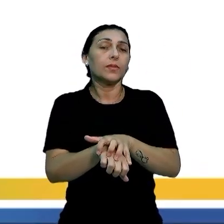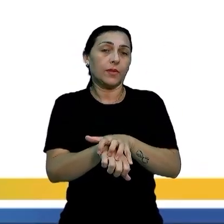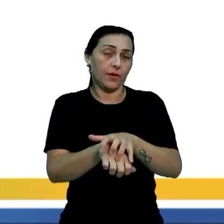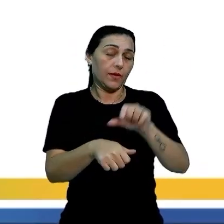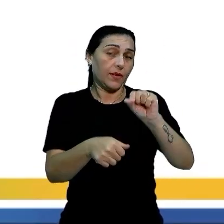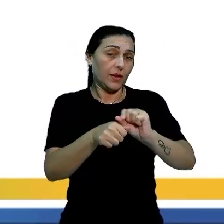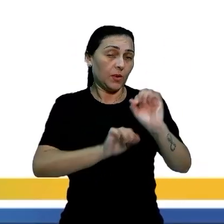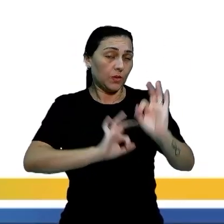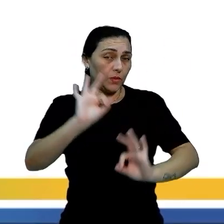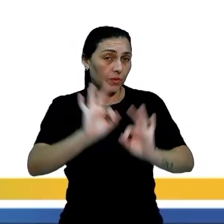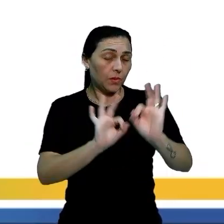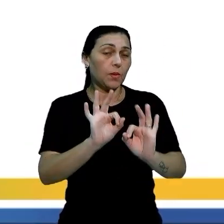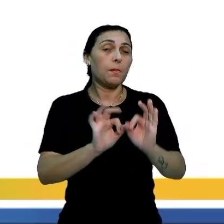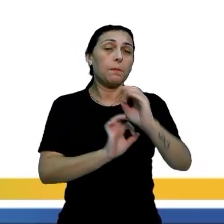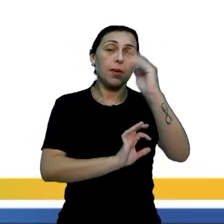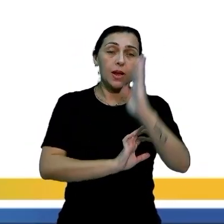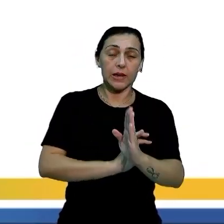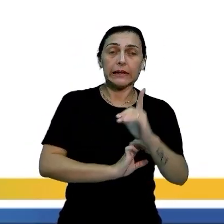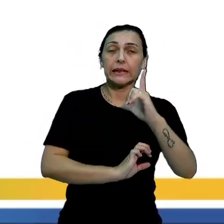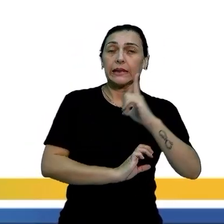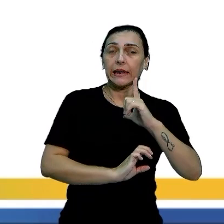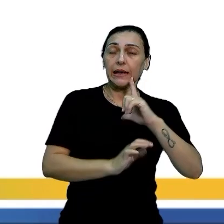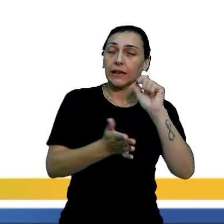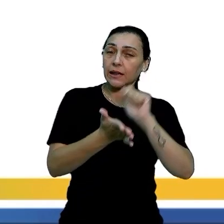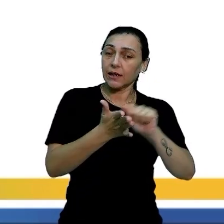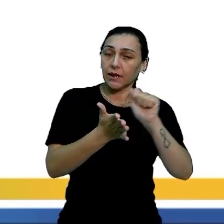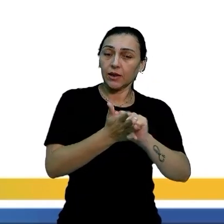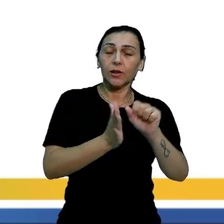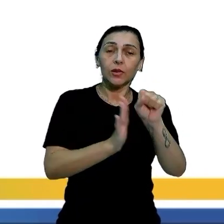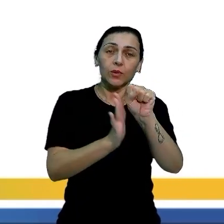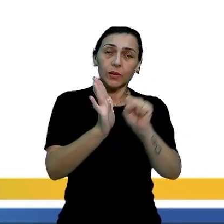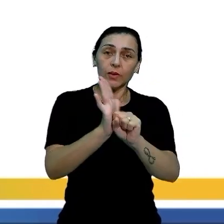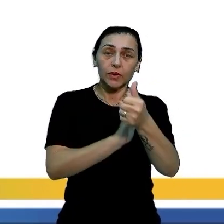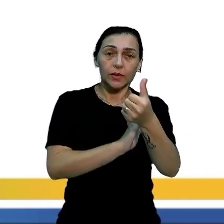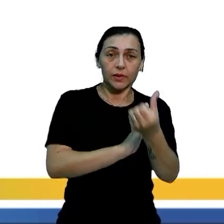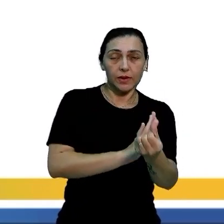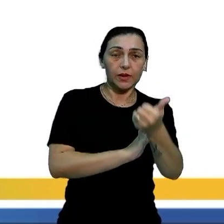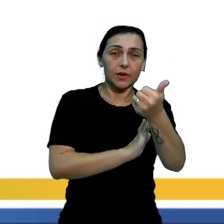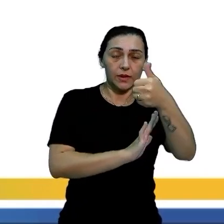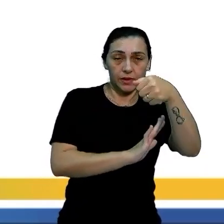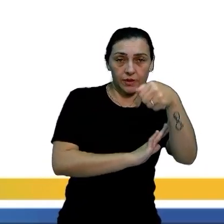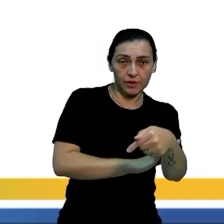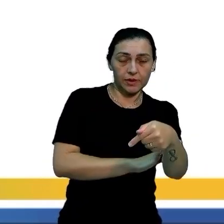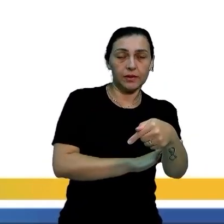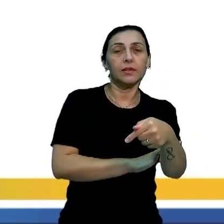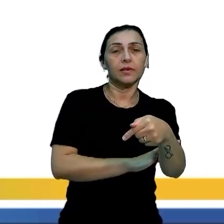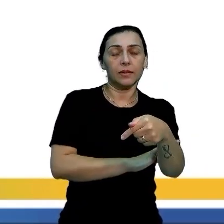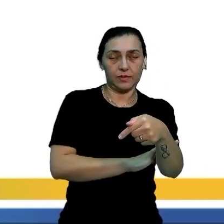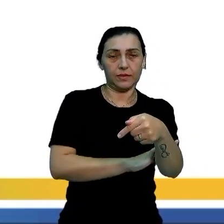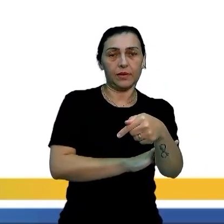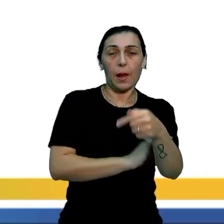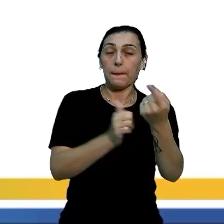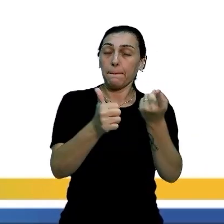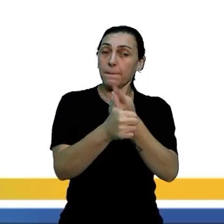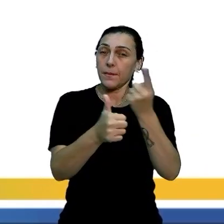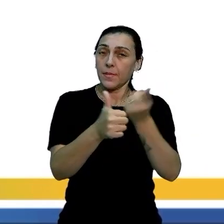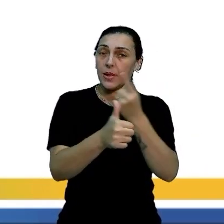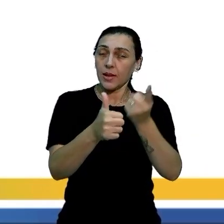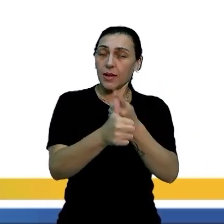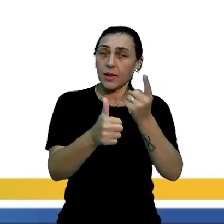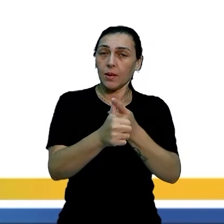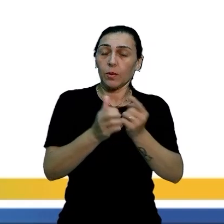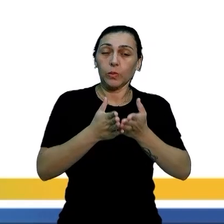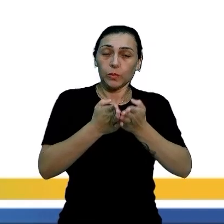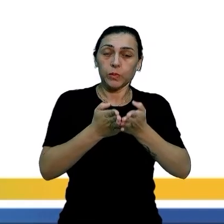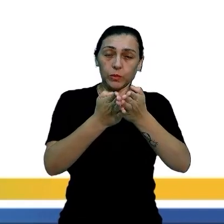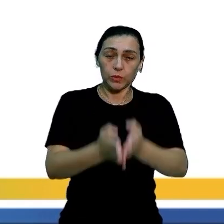do Brasil colônia, a gente tem as escritas do século XVI e XVII. Primeiro, o Diário de